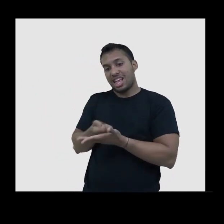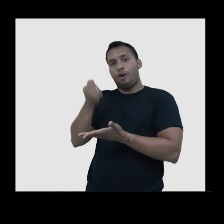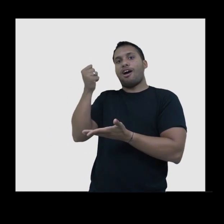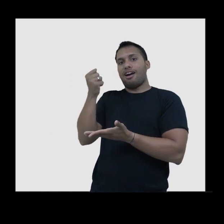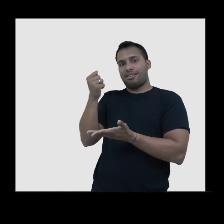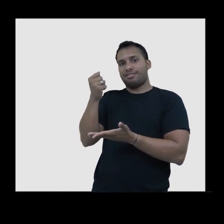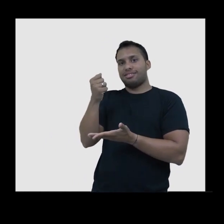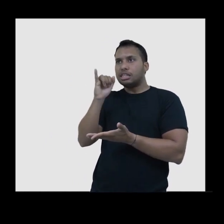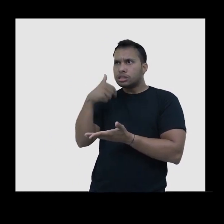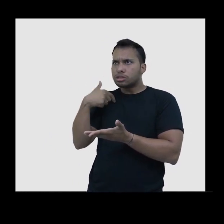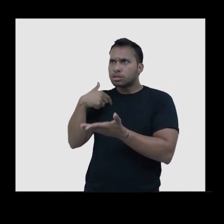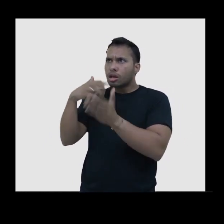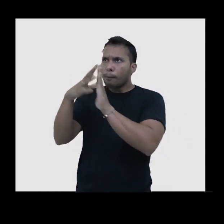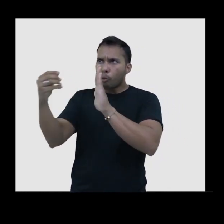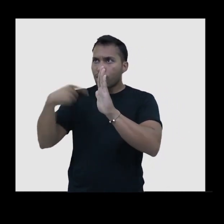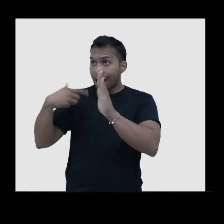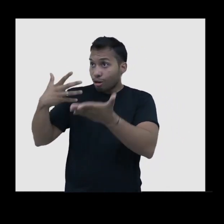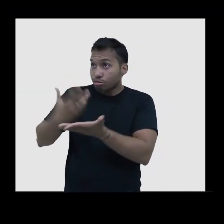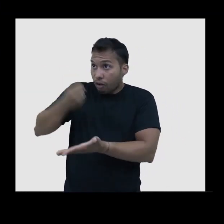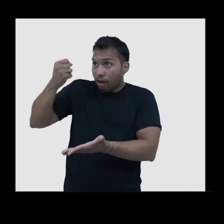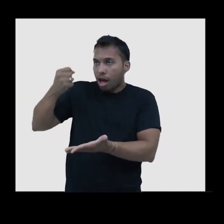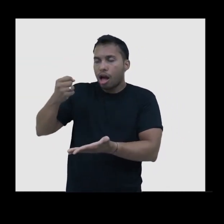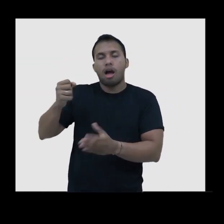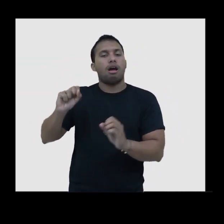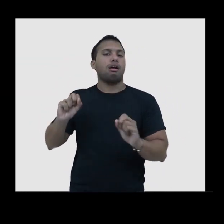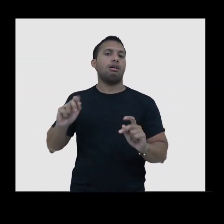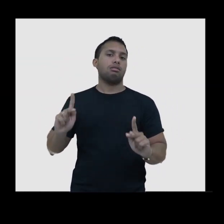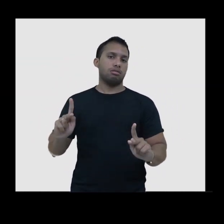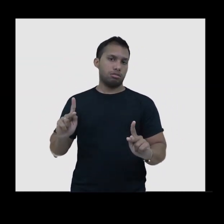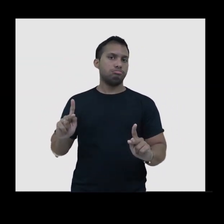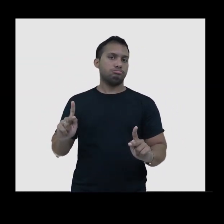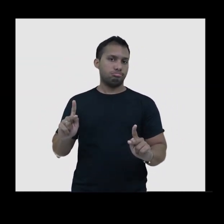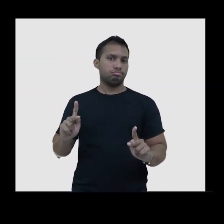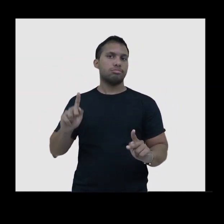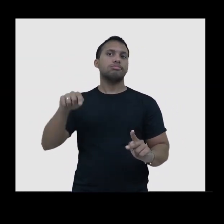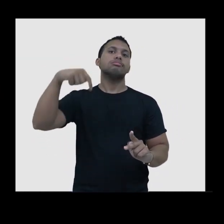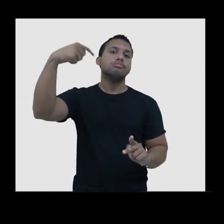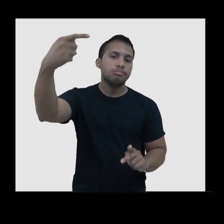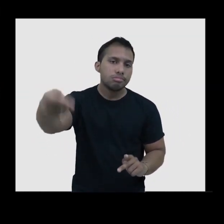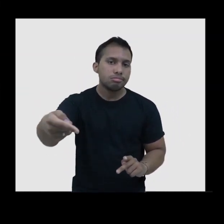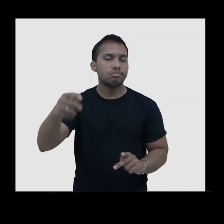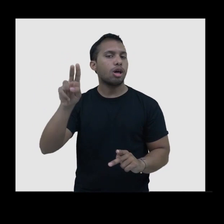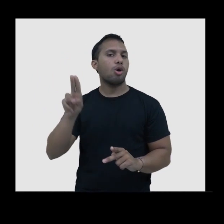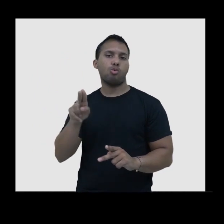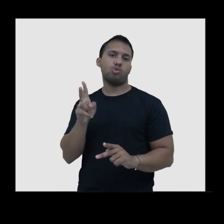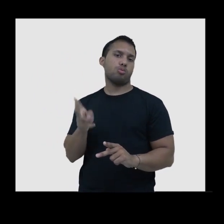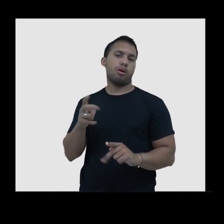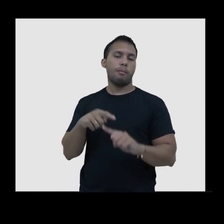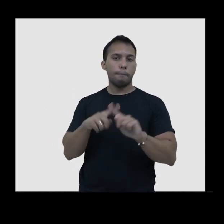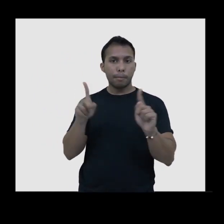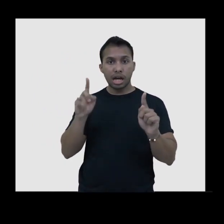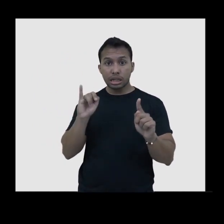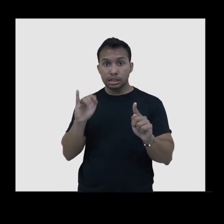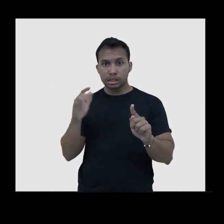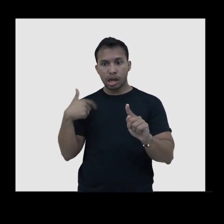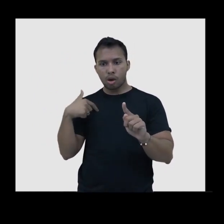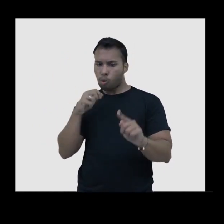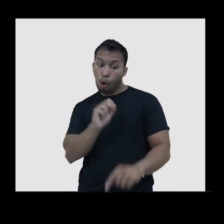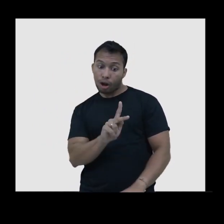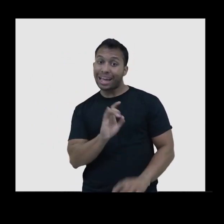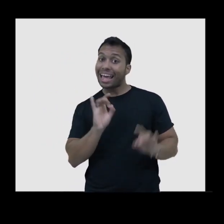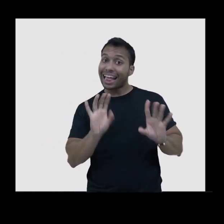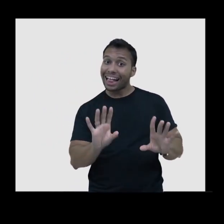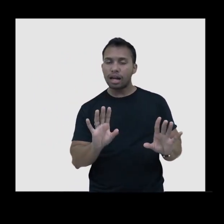um modelo, digamos assim, né? Ó, a sequência está aqui e está aberta dentro da timeline. Tá aqui